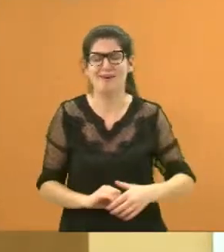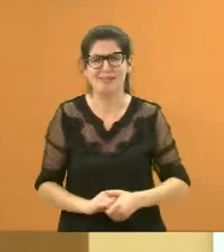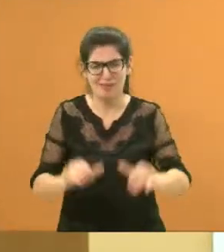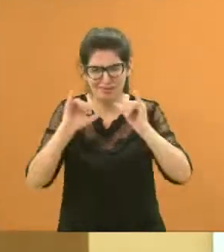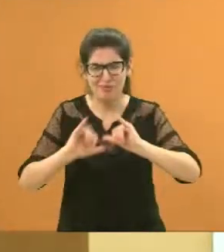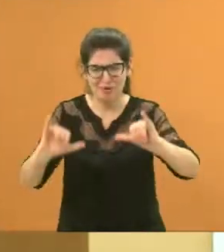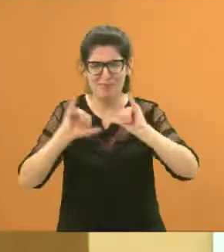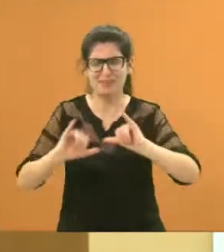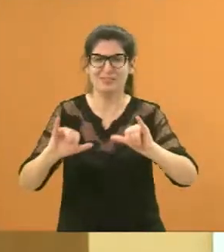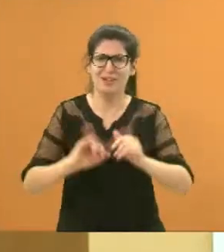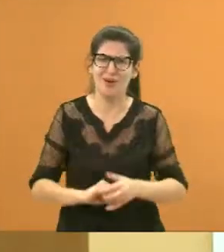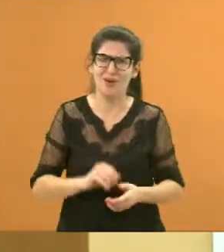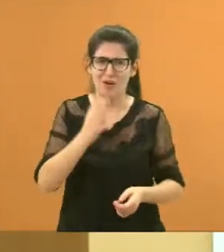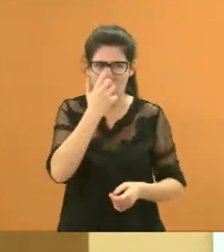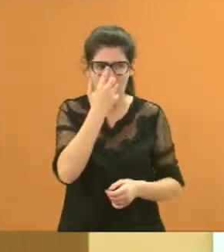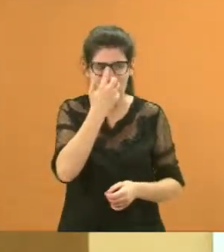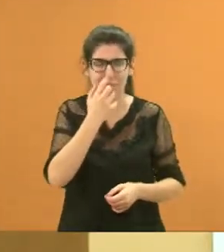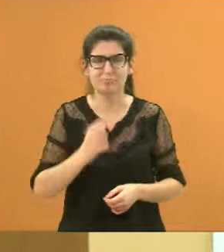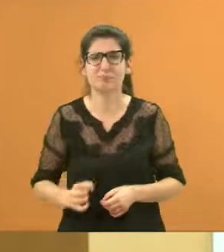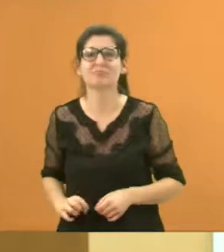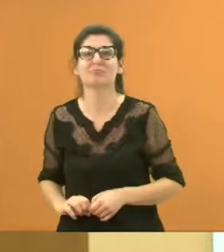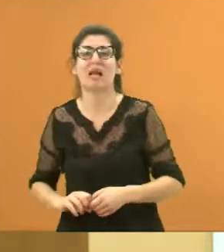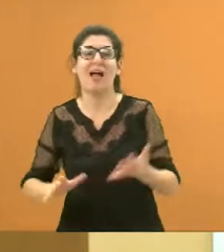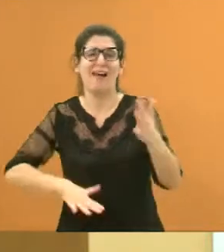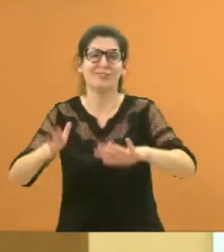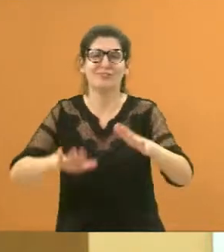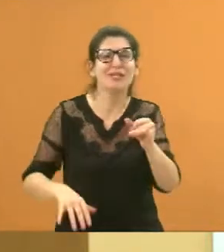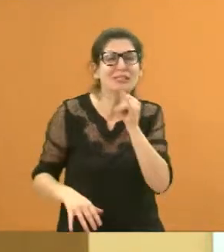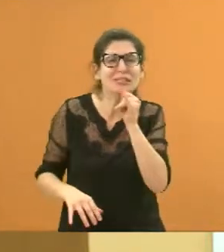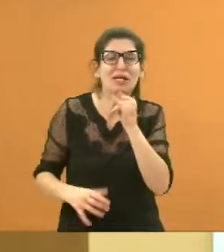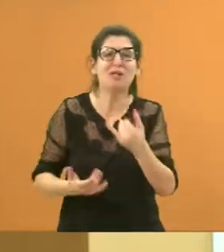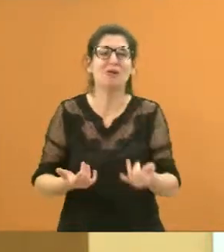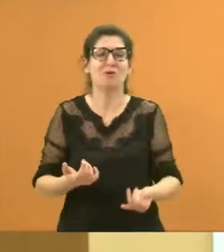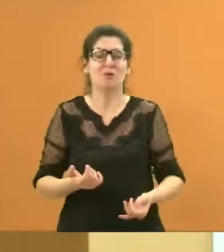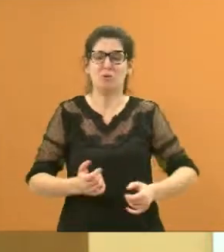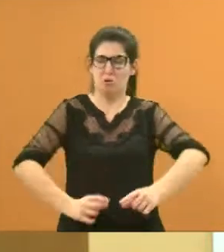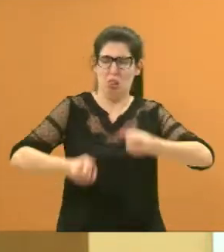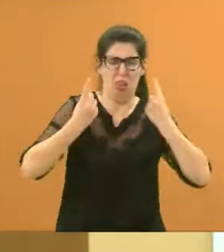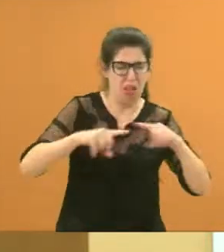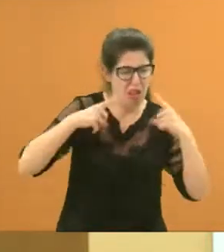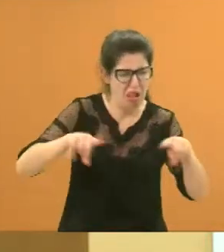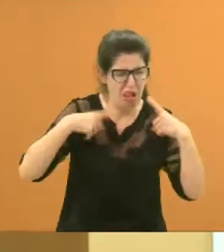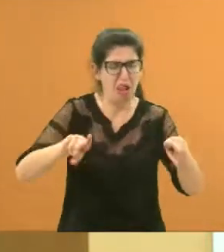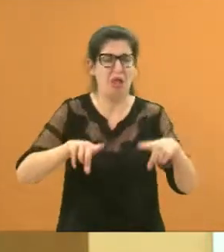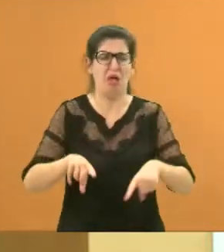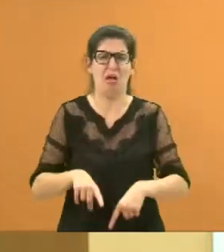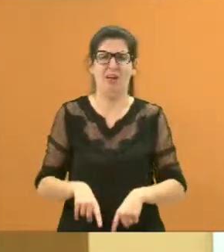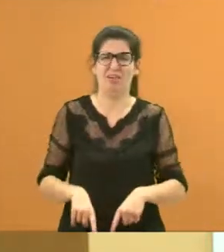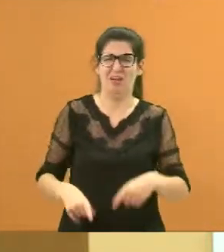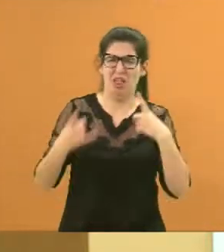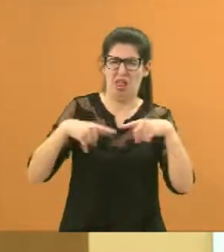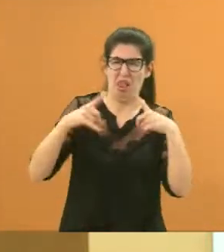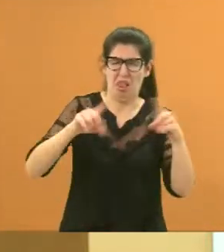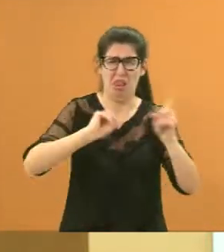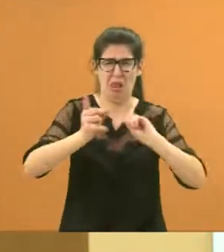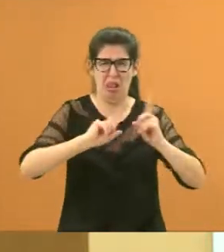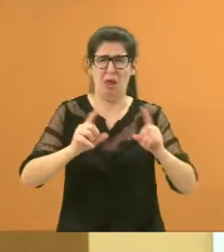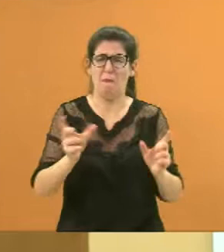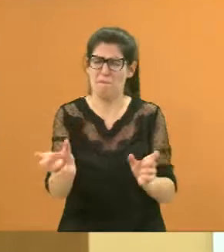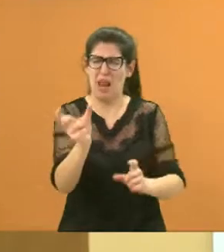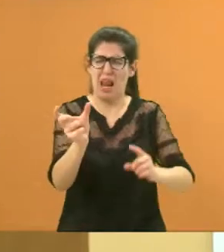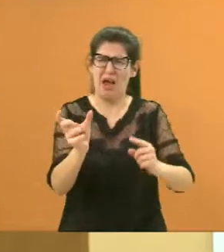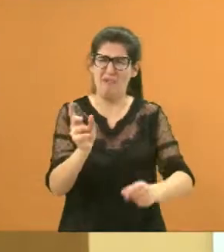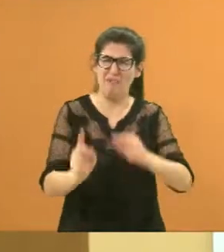chega a combater aquele que questiona aquele ponto de vista, chegando a ofensas. E esse tipo de debate está